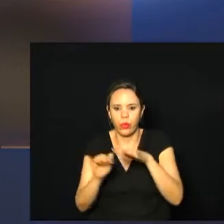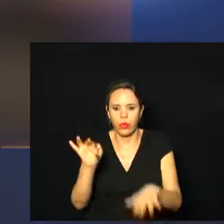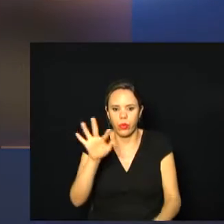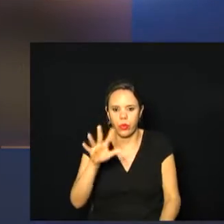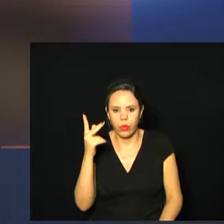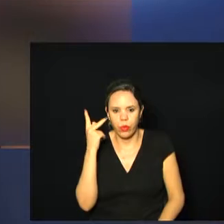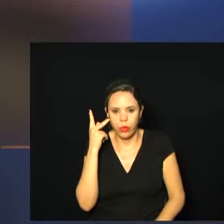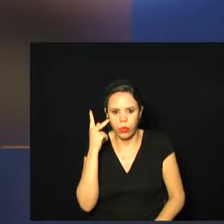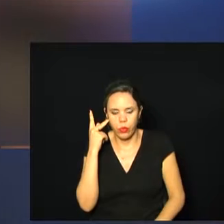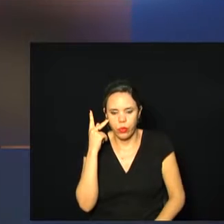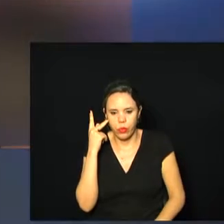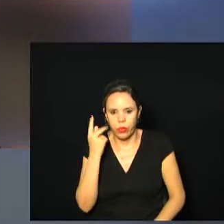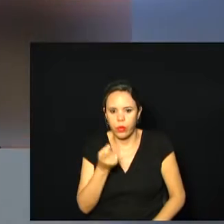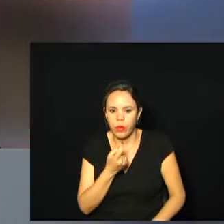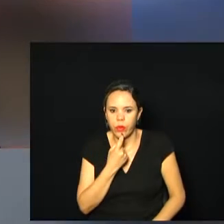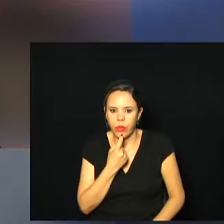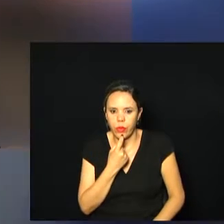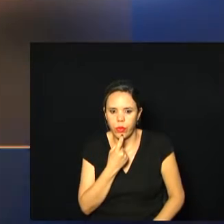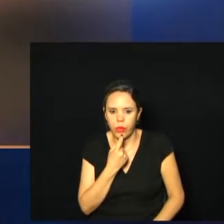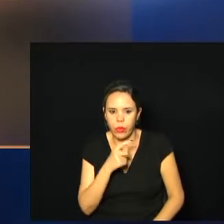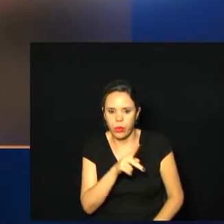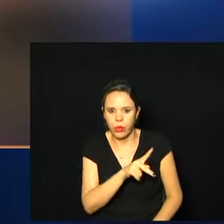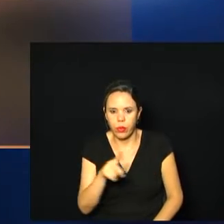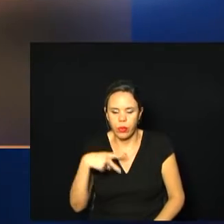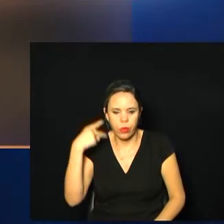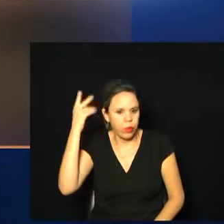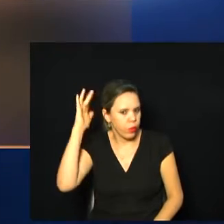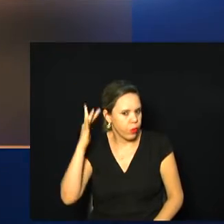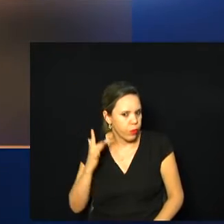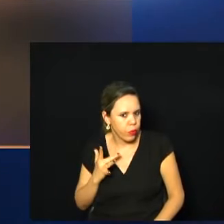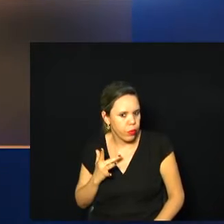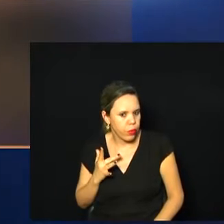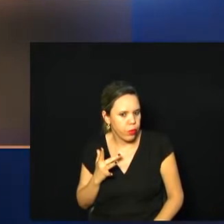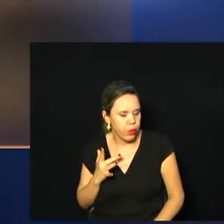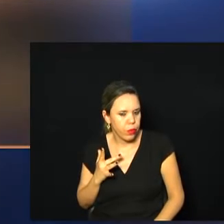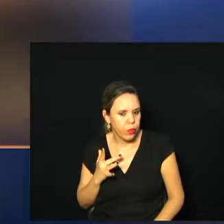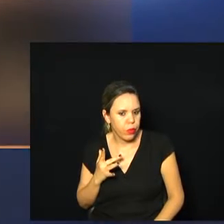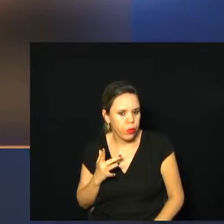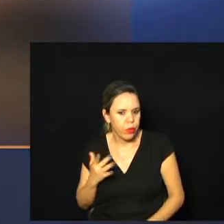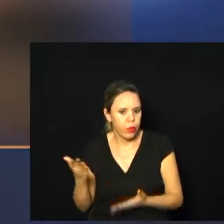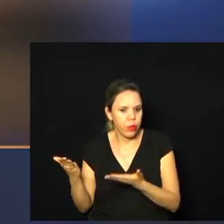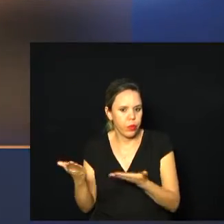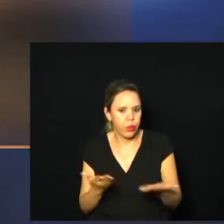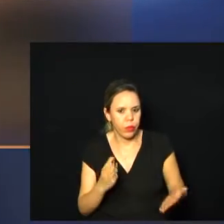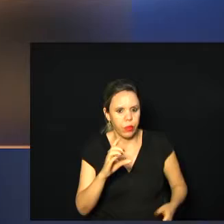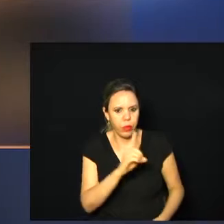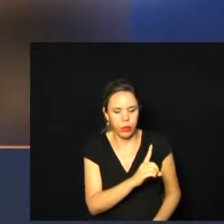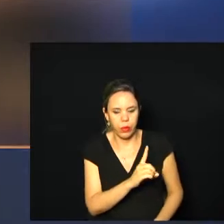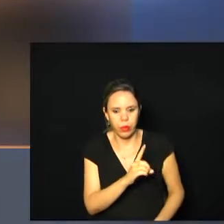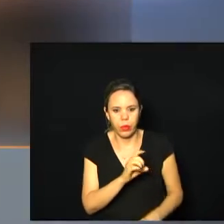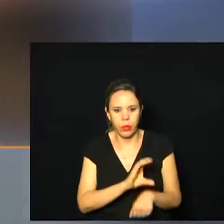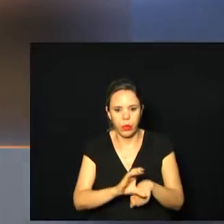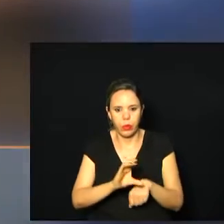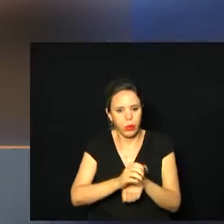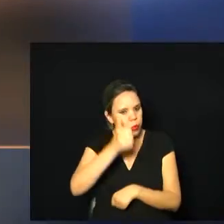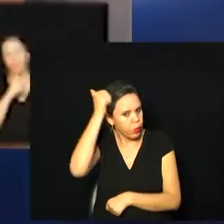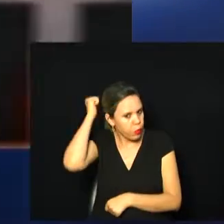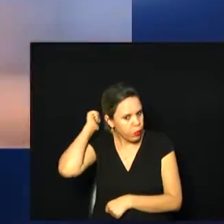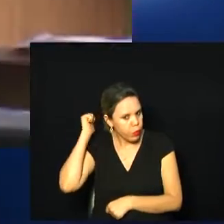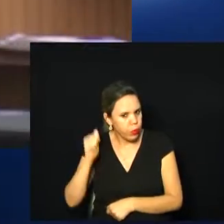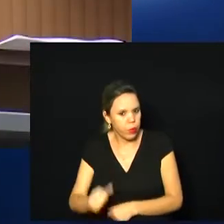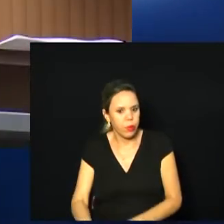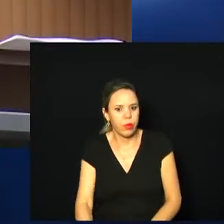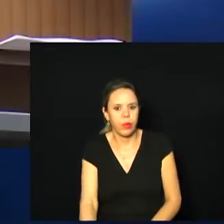São Paulo, Campus Campinas, presidido pela vereadora Guida Calisto, recebe coordenadores de cursinhos